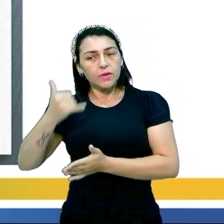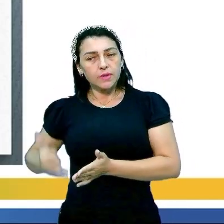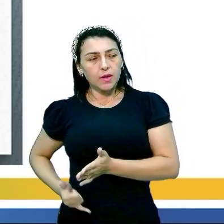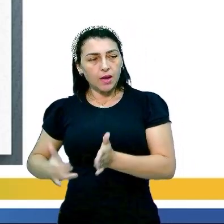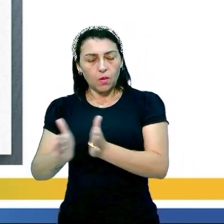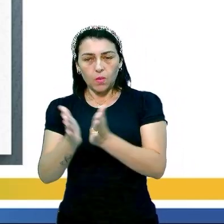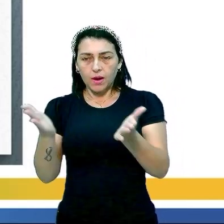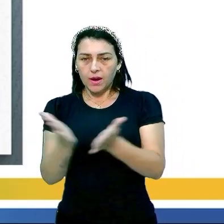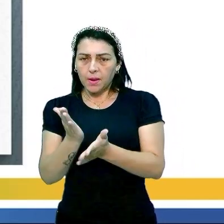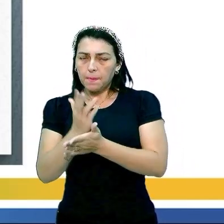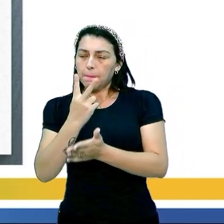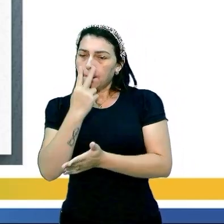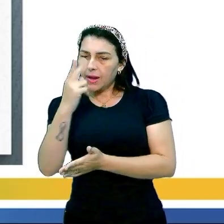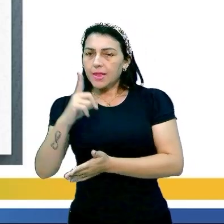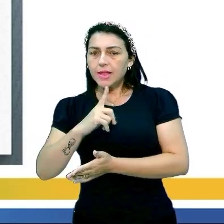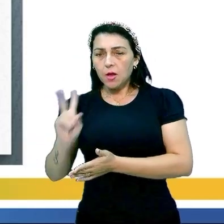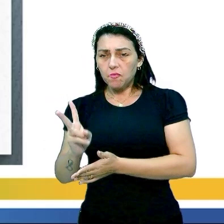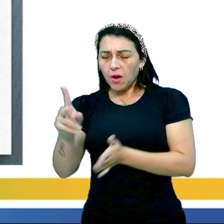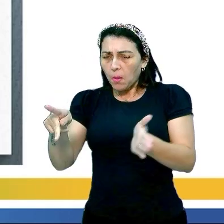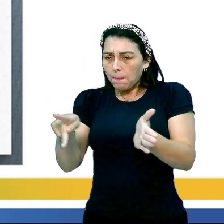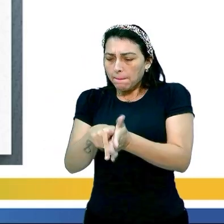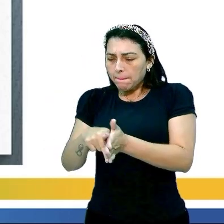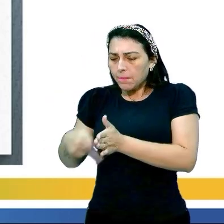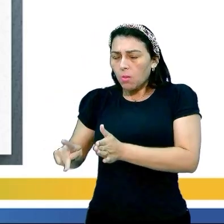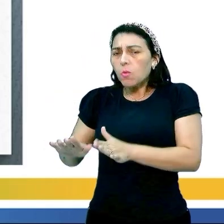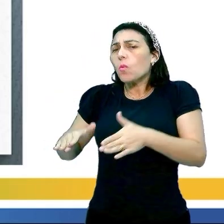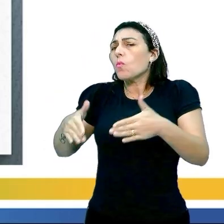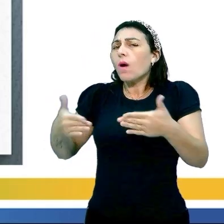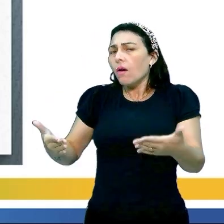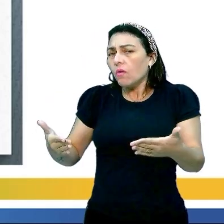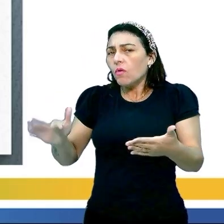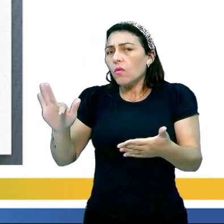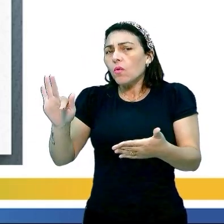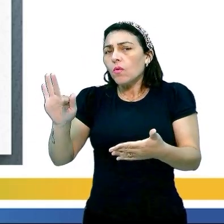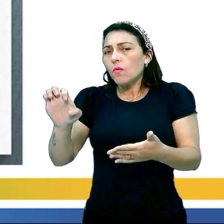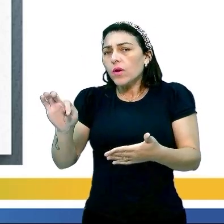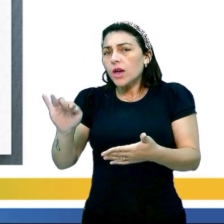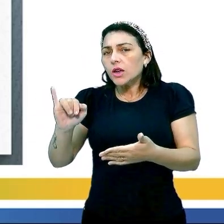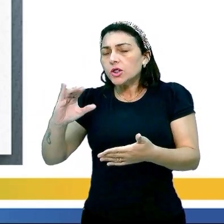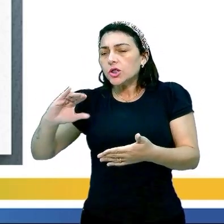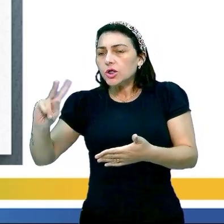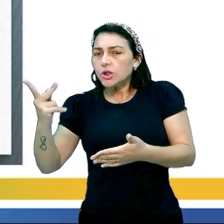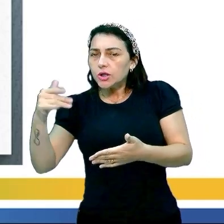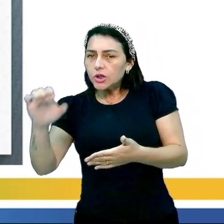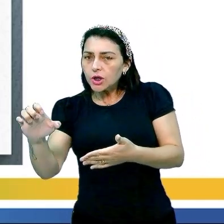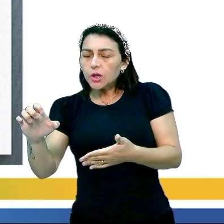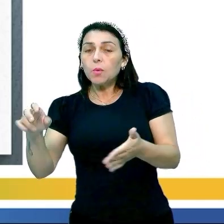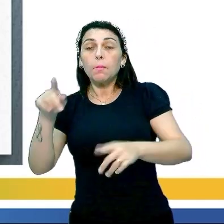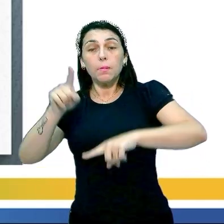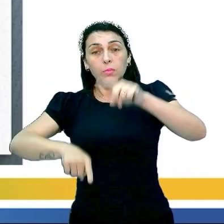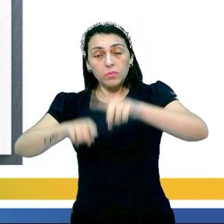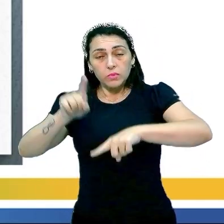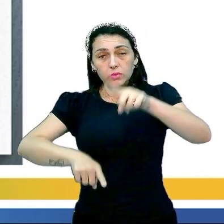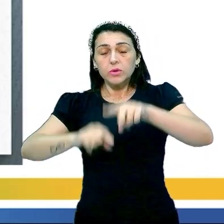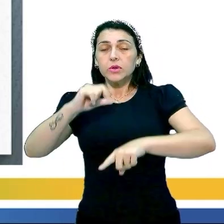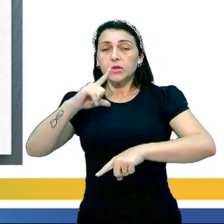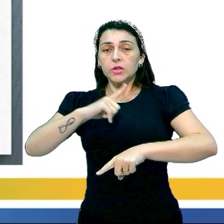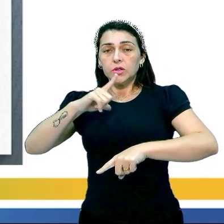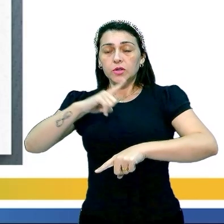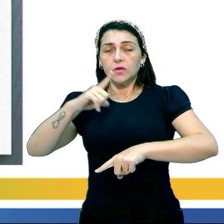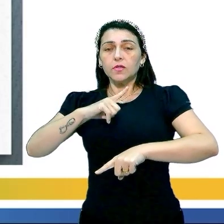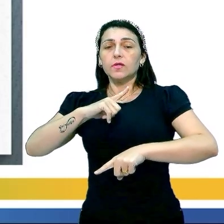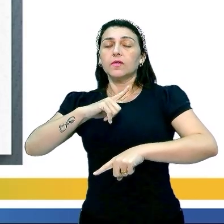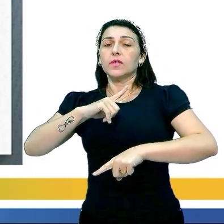um livro, parece que ele tem um valor em si mesmo. Mas qual é o fetiche? Fetiche, como se o produto tivesse o